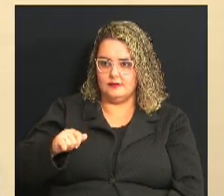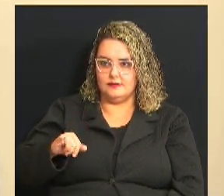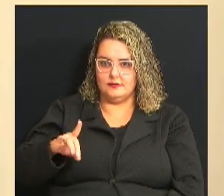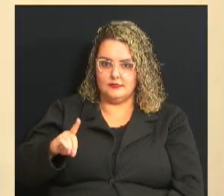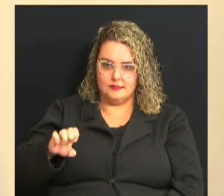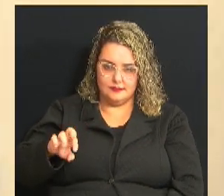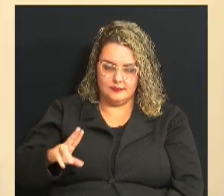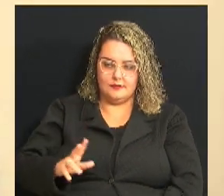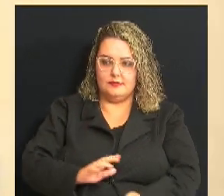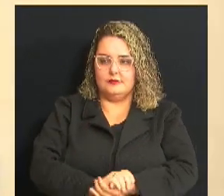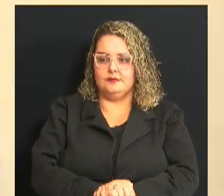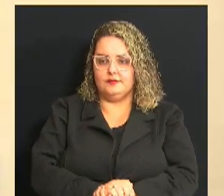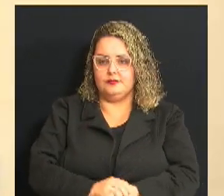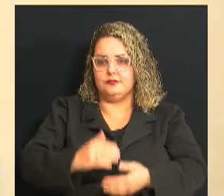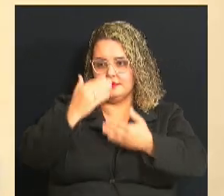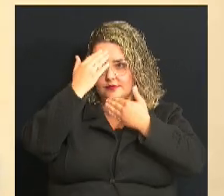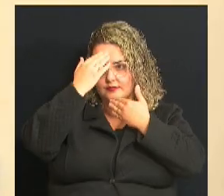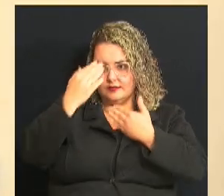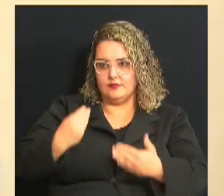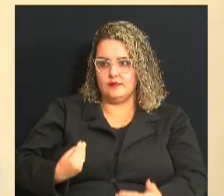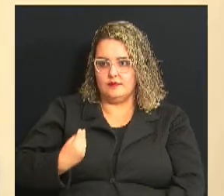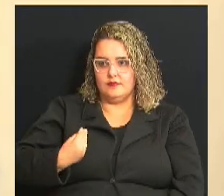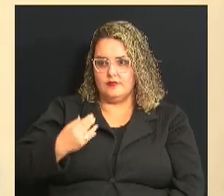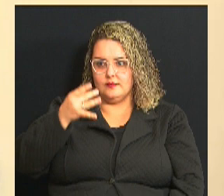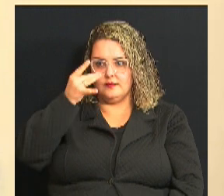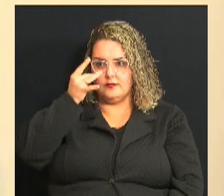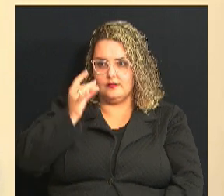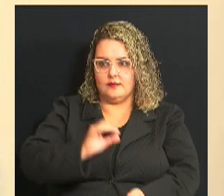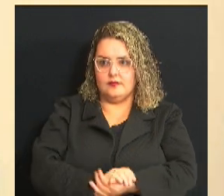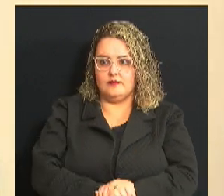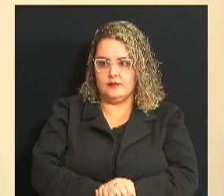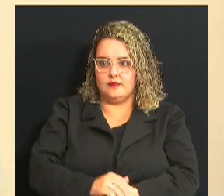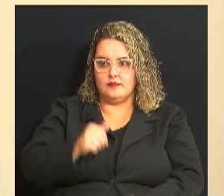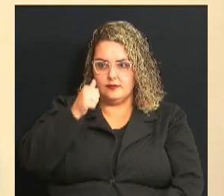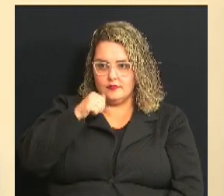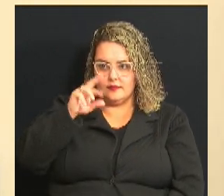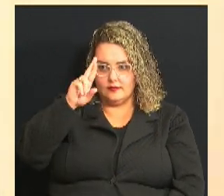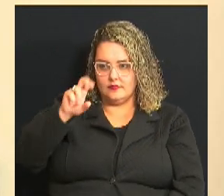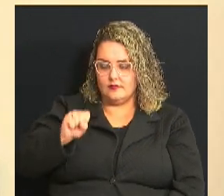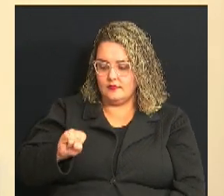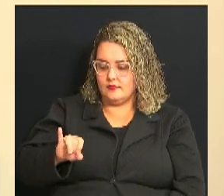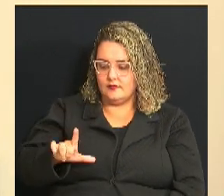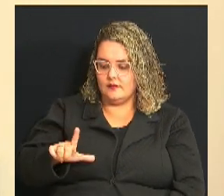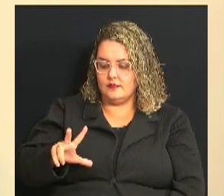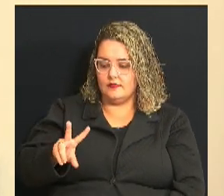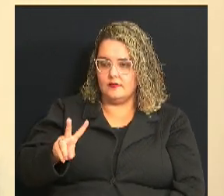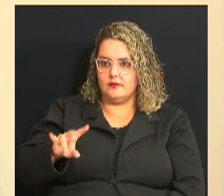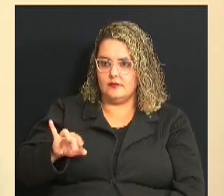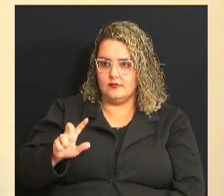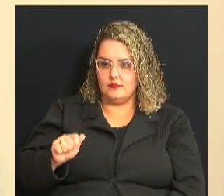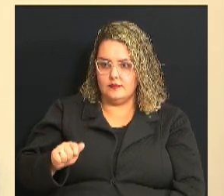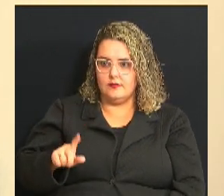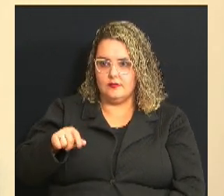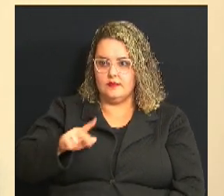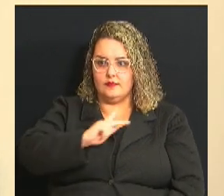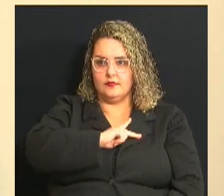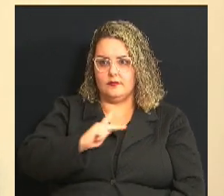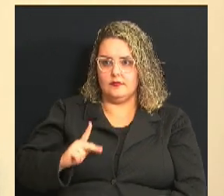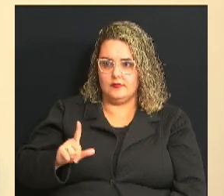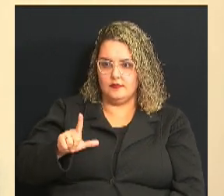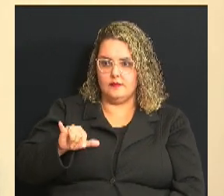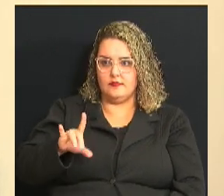também agradecer a presença da Silvia Quiroz, que é presidente da LID